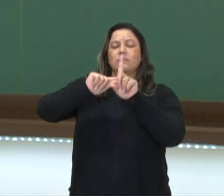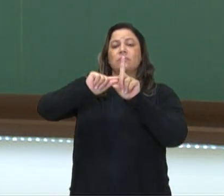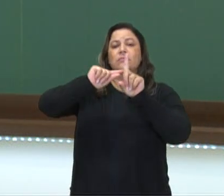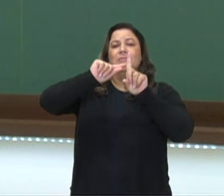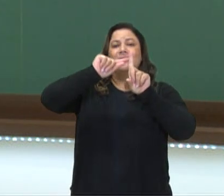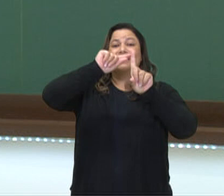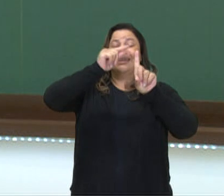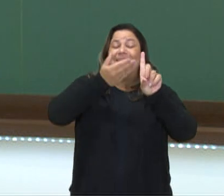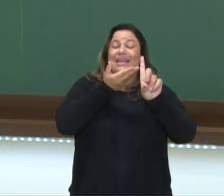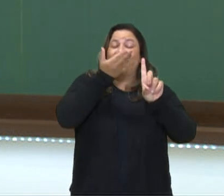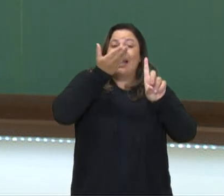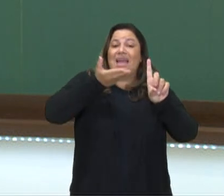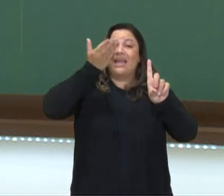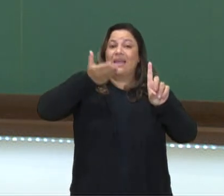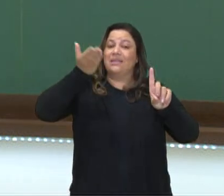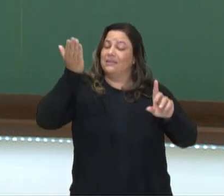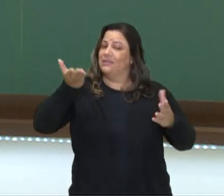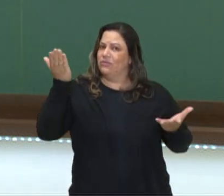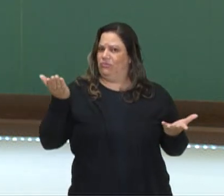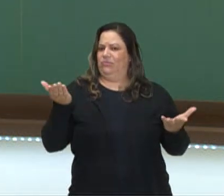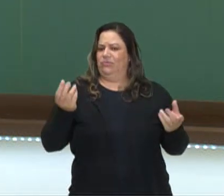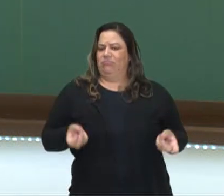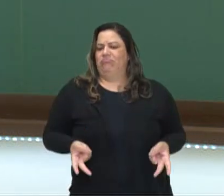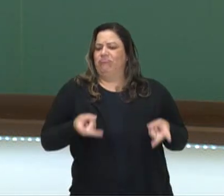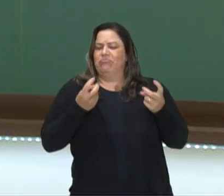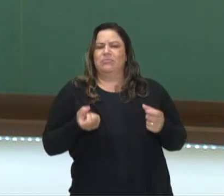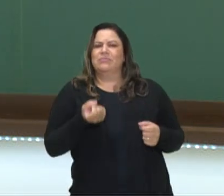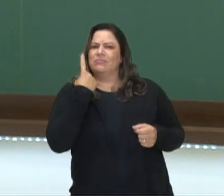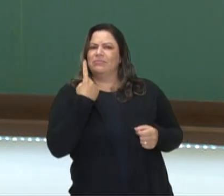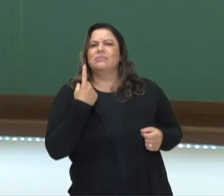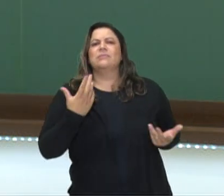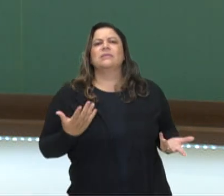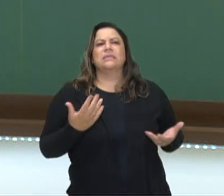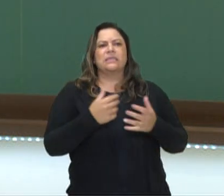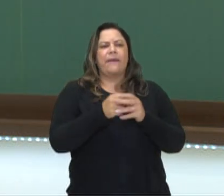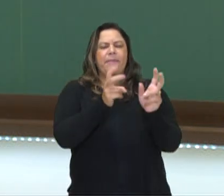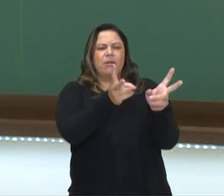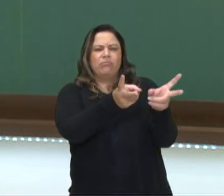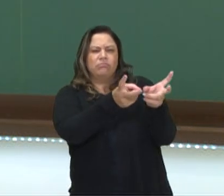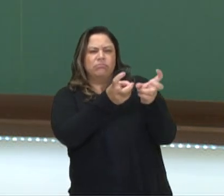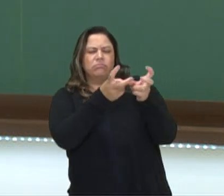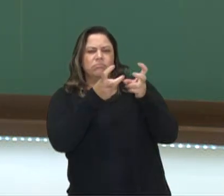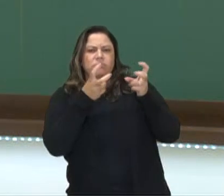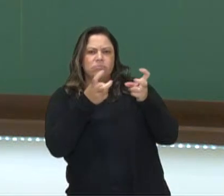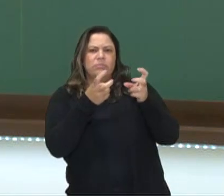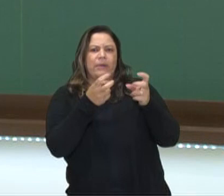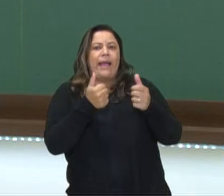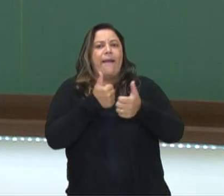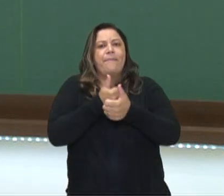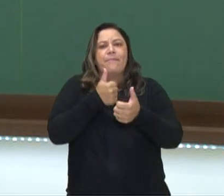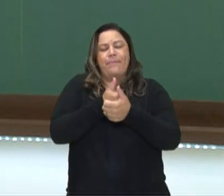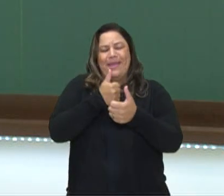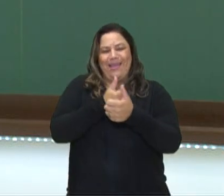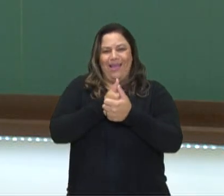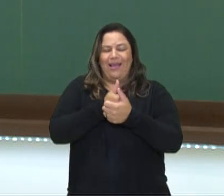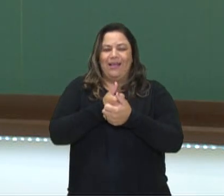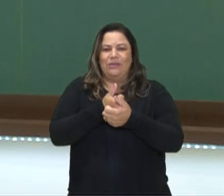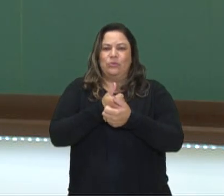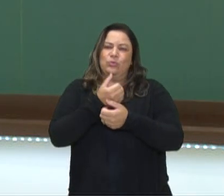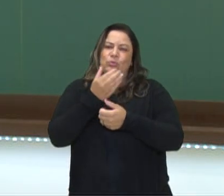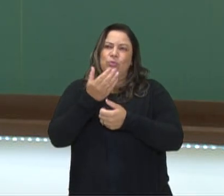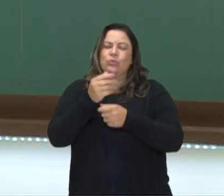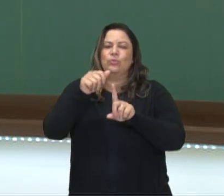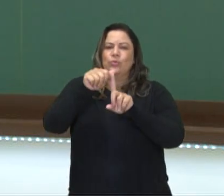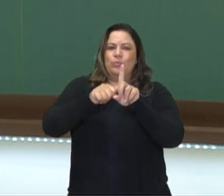estavam mais quentes do que o normal. E isto ocorreu quando? No final do ano. E no final do ano, como nós sabemos, no mês de